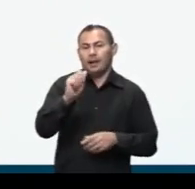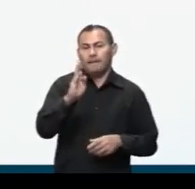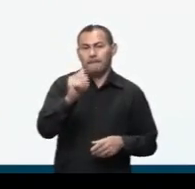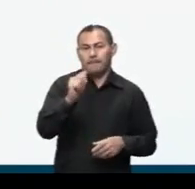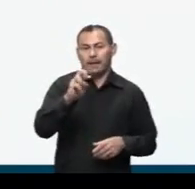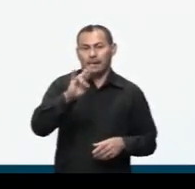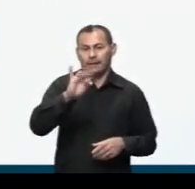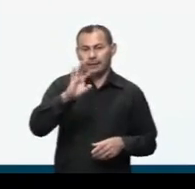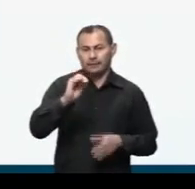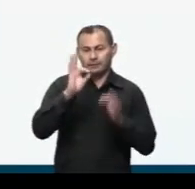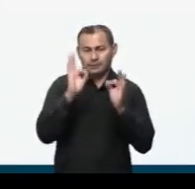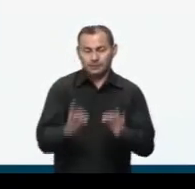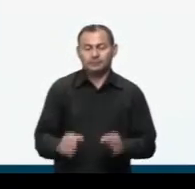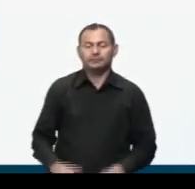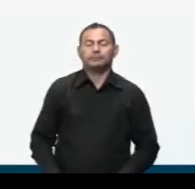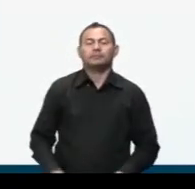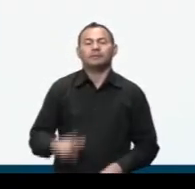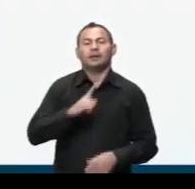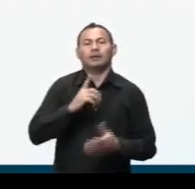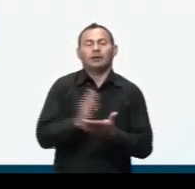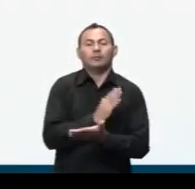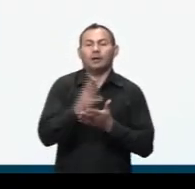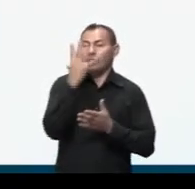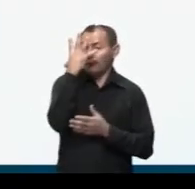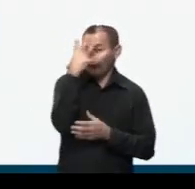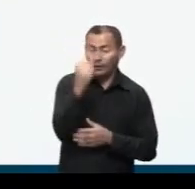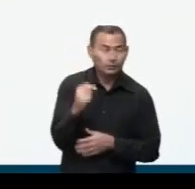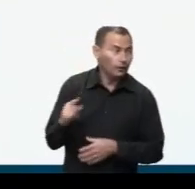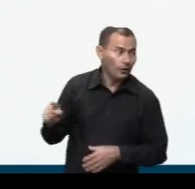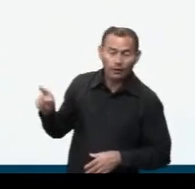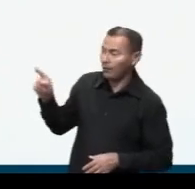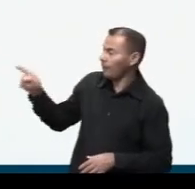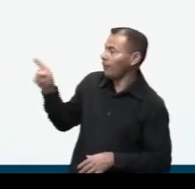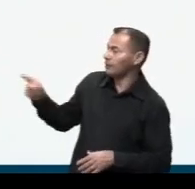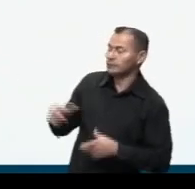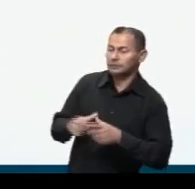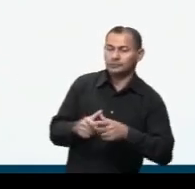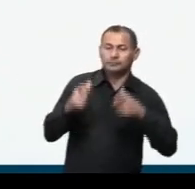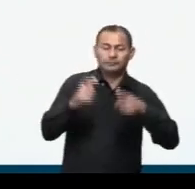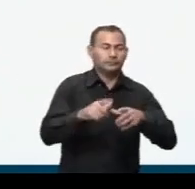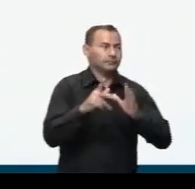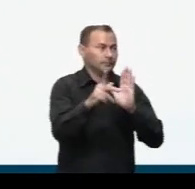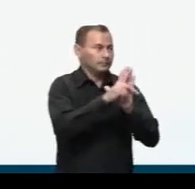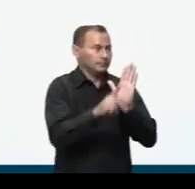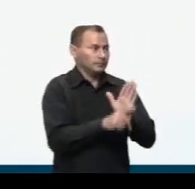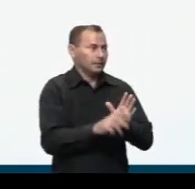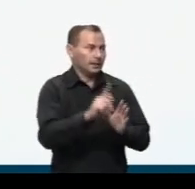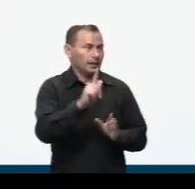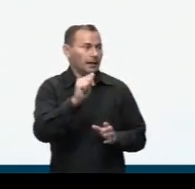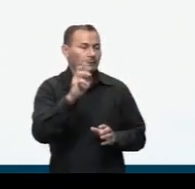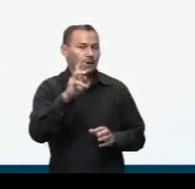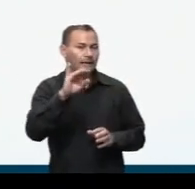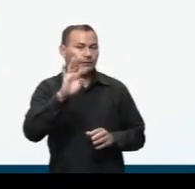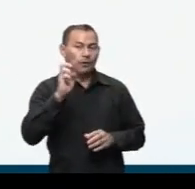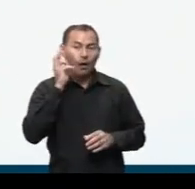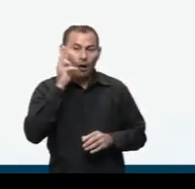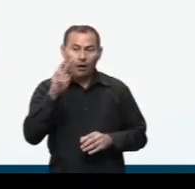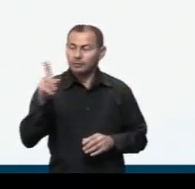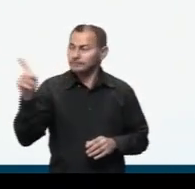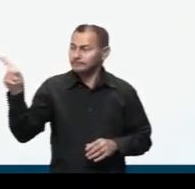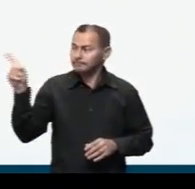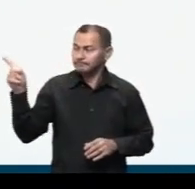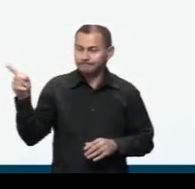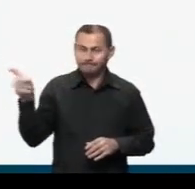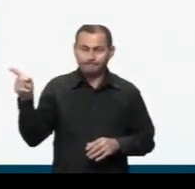gabarito, tá? E aqui a gente tem algumas fotos dessas locações desses gabaritos. Então, a gente tem